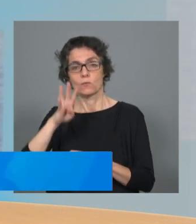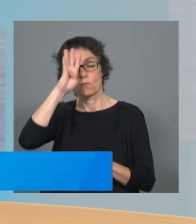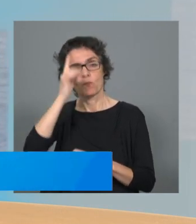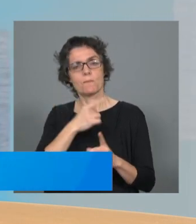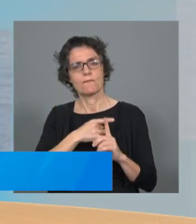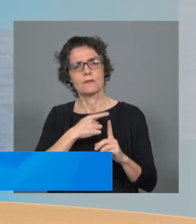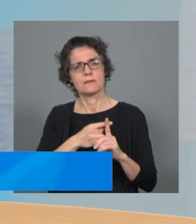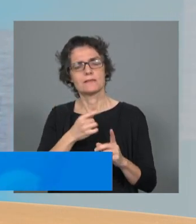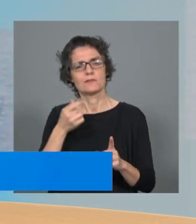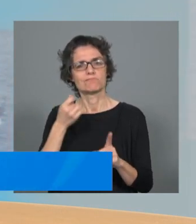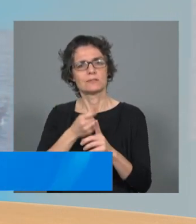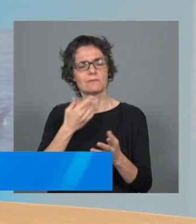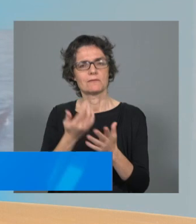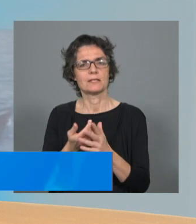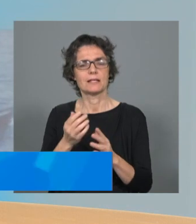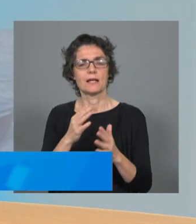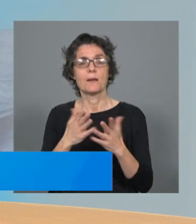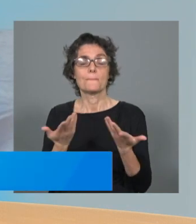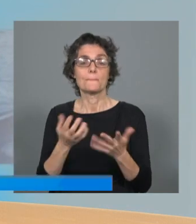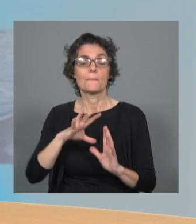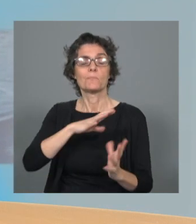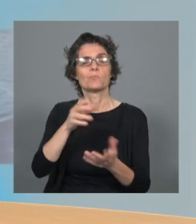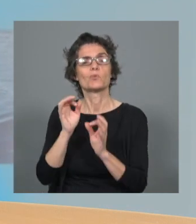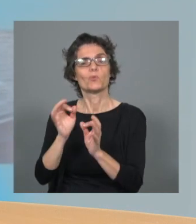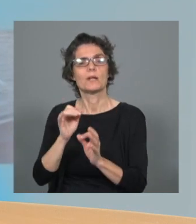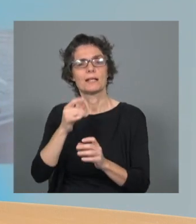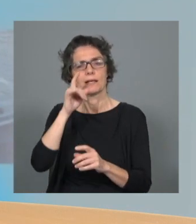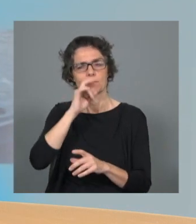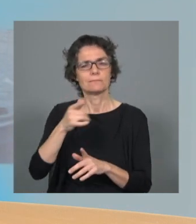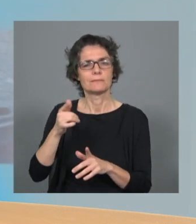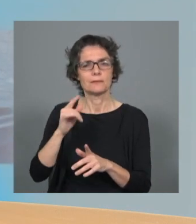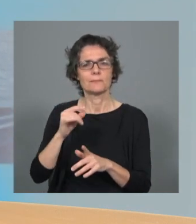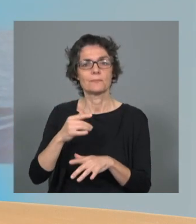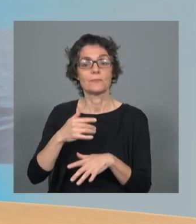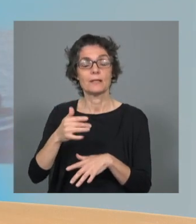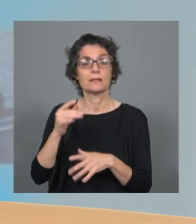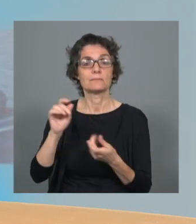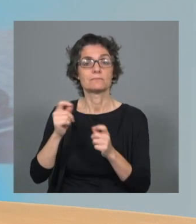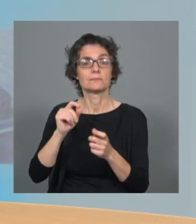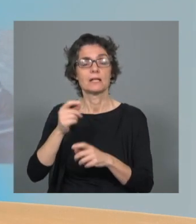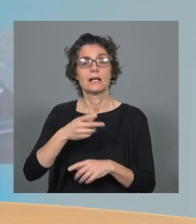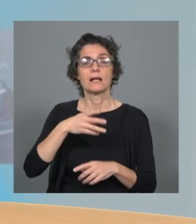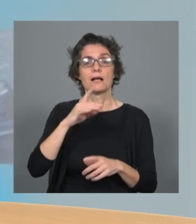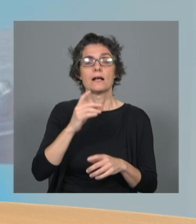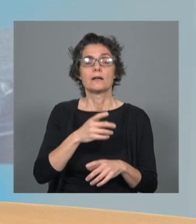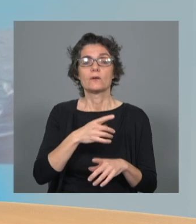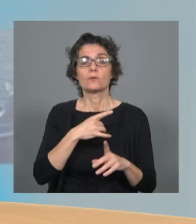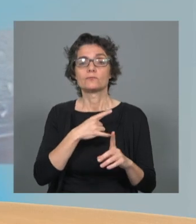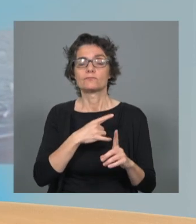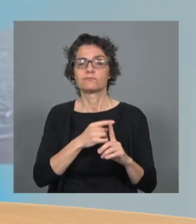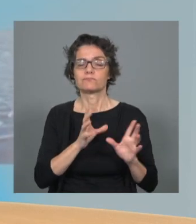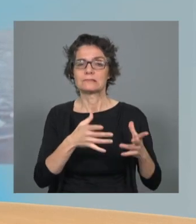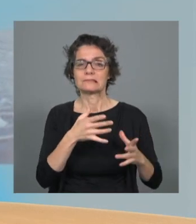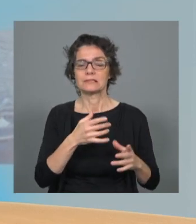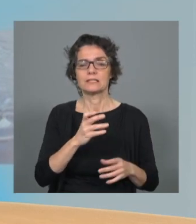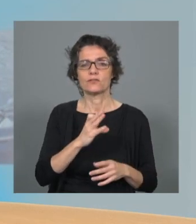programa para os próximos 7 anos. Vamos recordá-lo daqui a pouco com o Frei Fabrício Bordim, franciscano, que dinamiza um foco